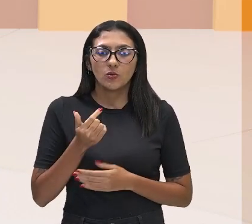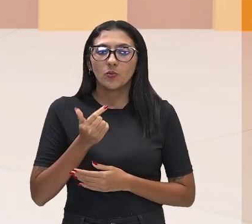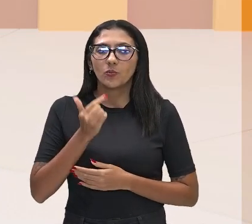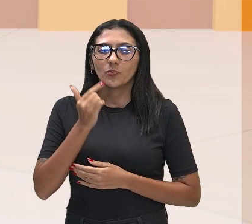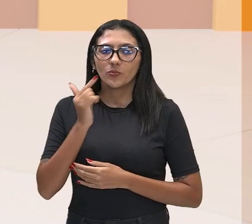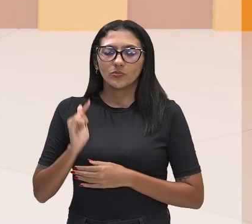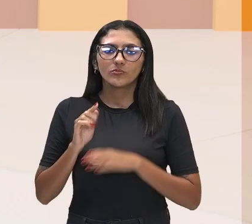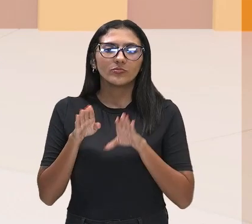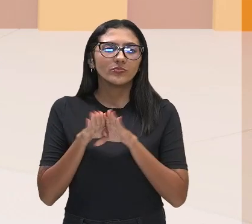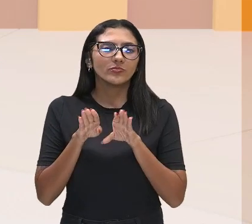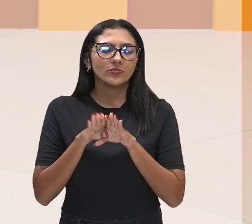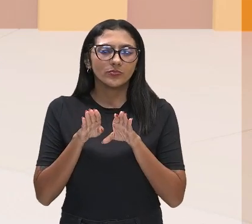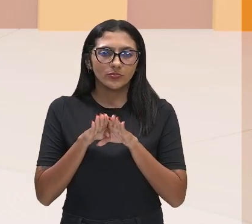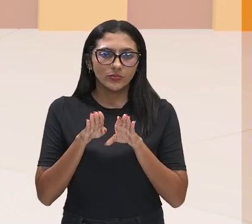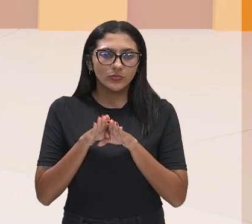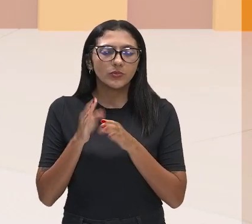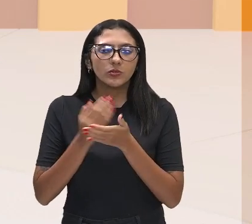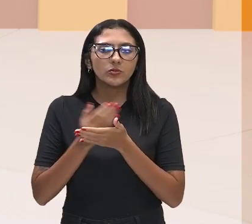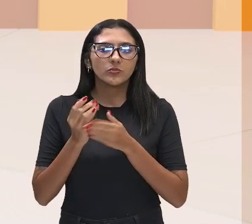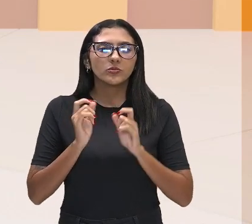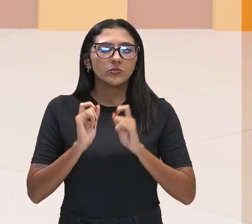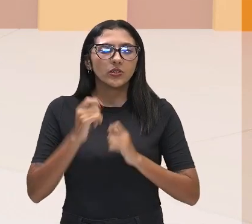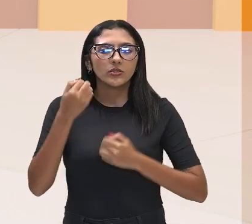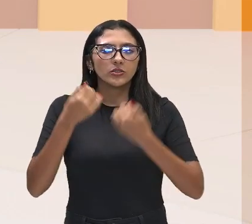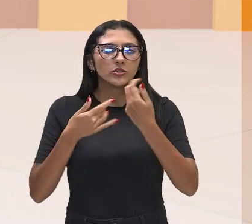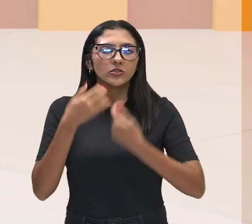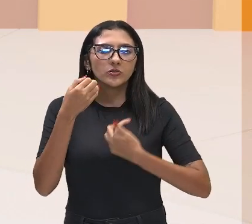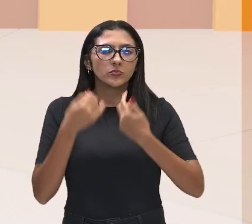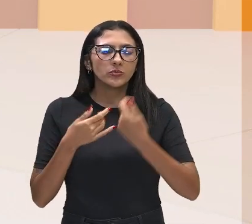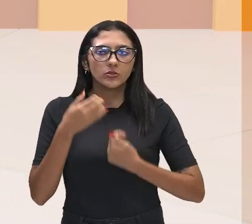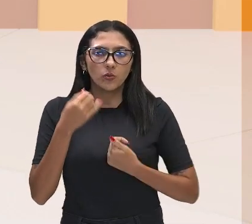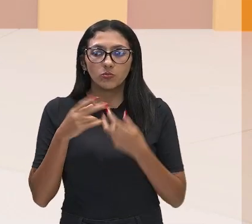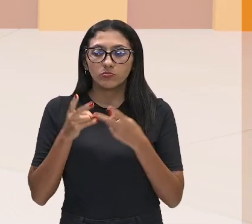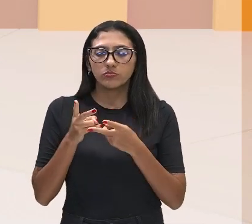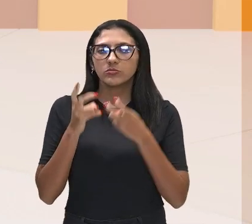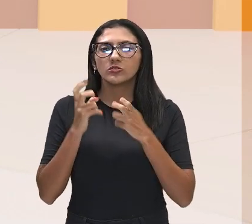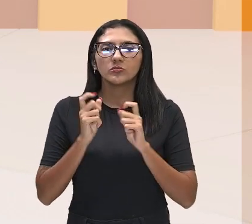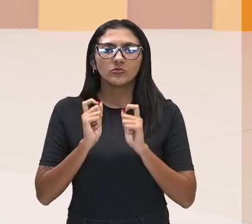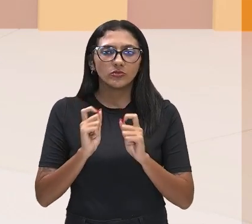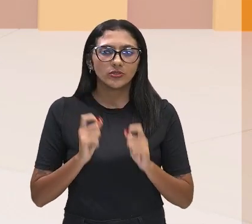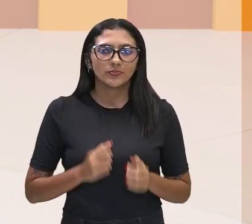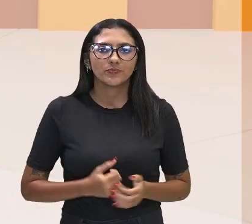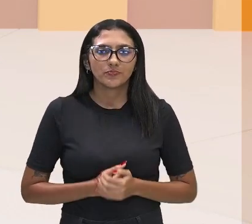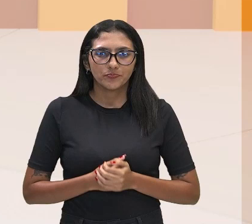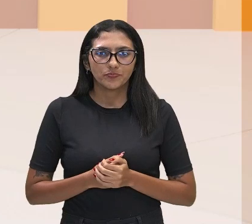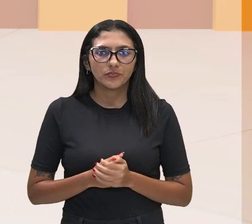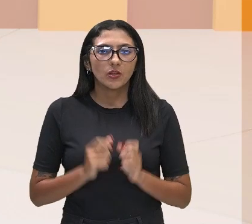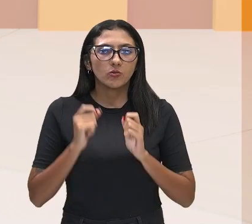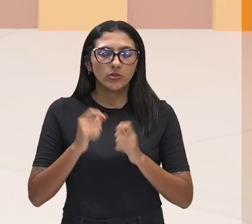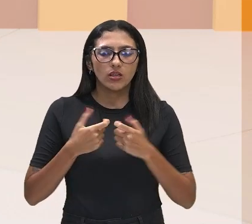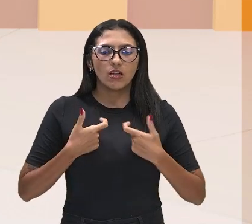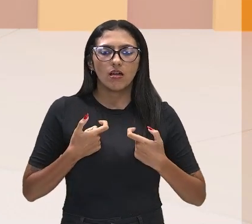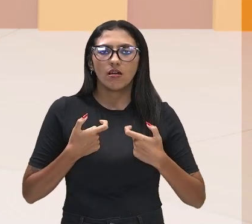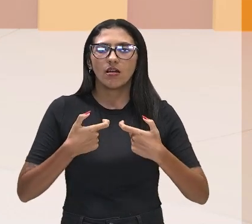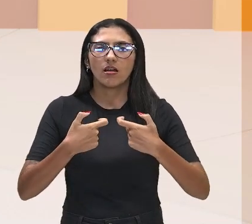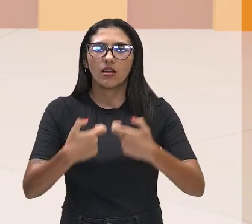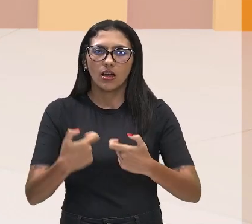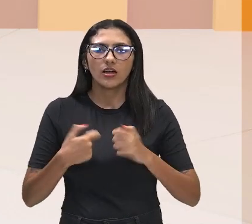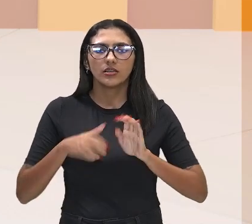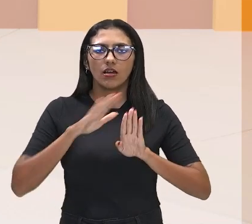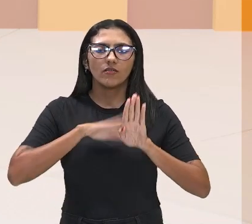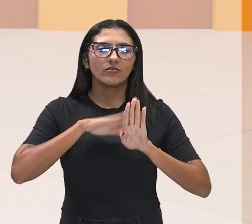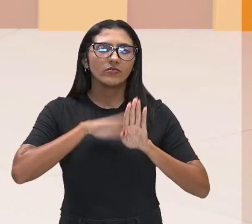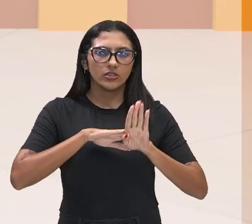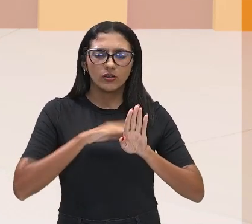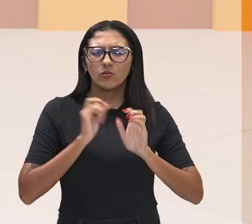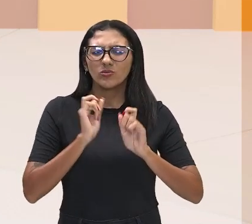maioria vai acordar que a globalização passou a existir, seria a partir da Guerra Fria. A Guerra